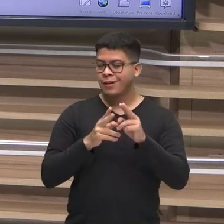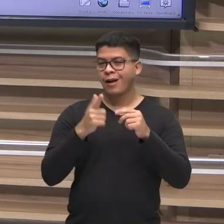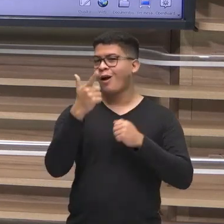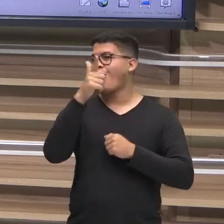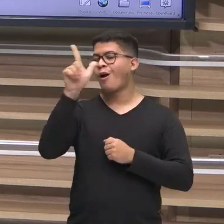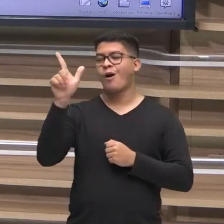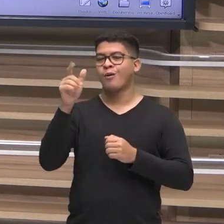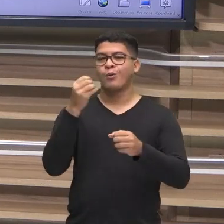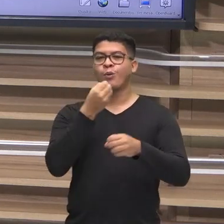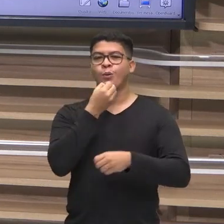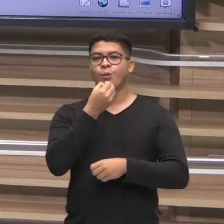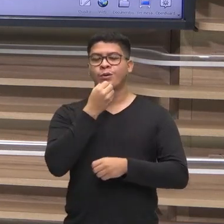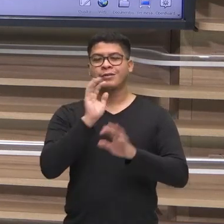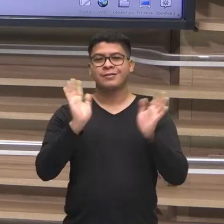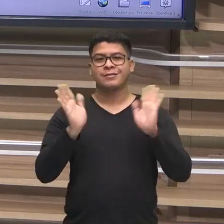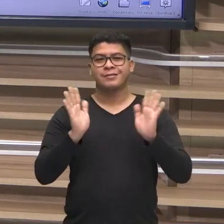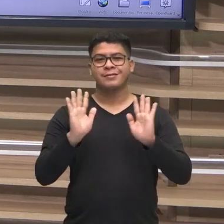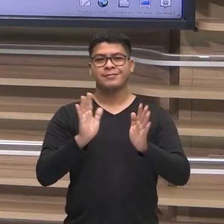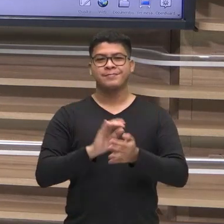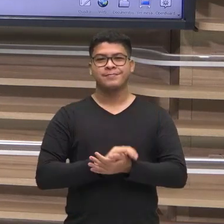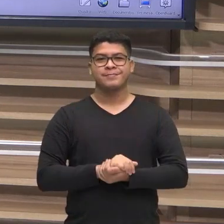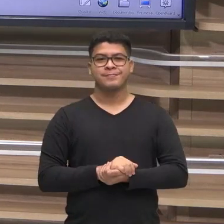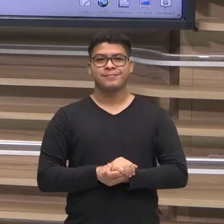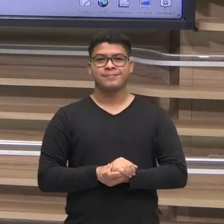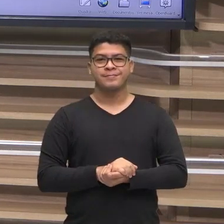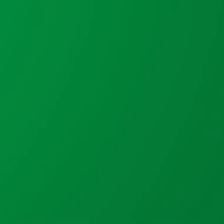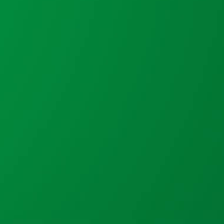outra oportunidade. Até lá, gente. Tchau.